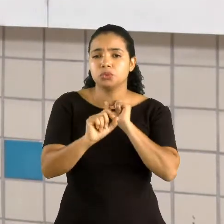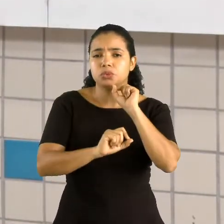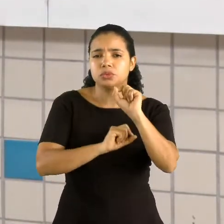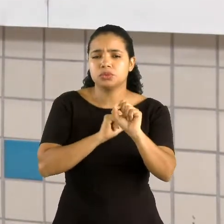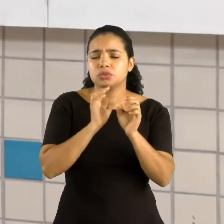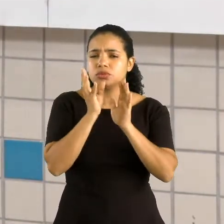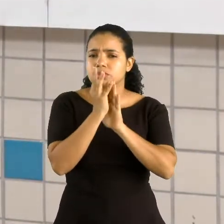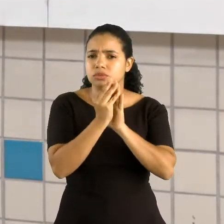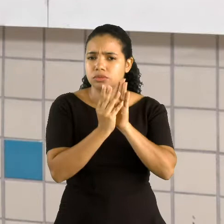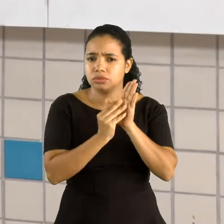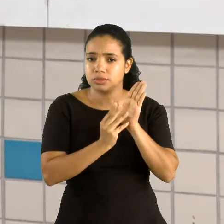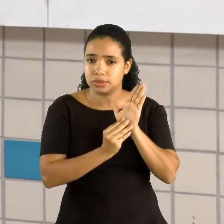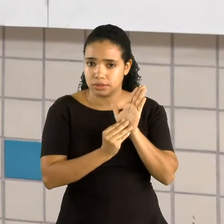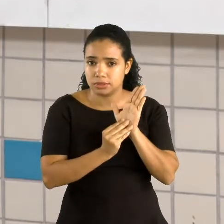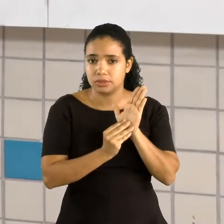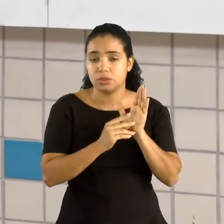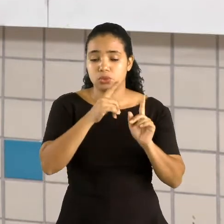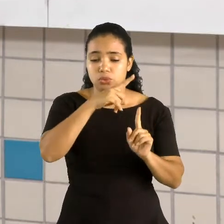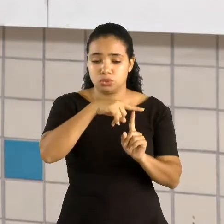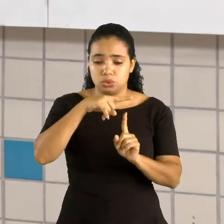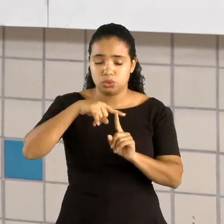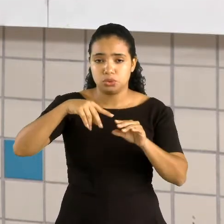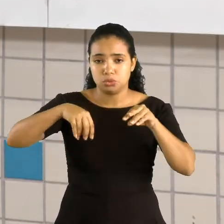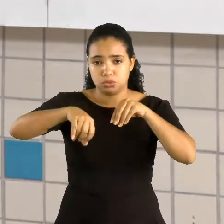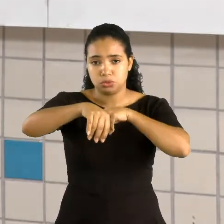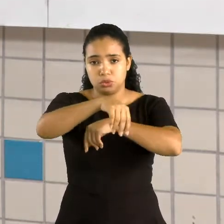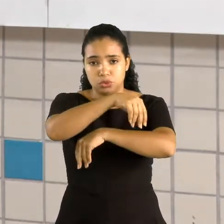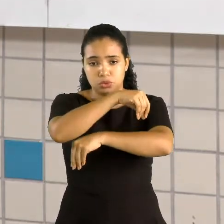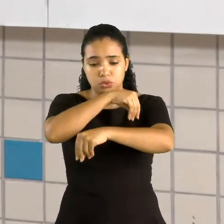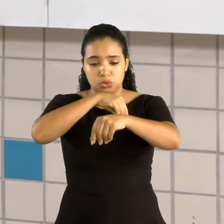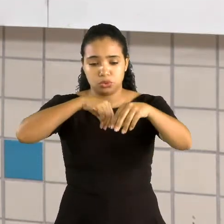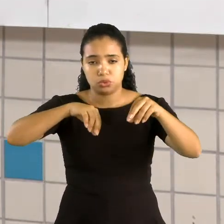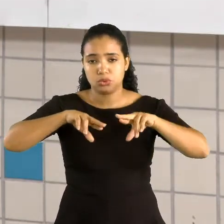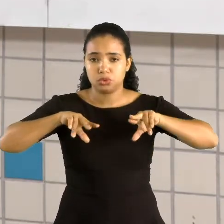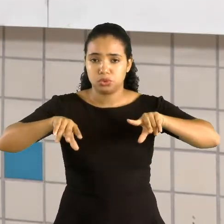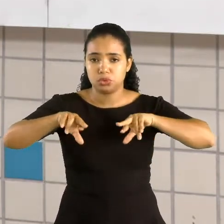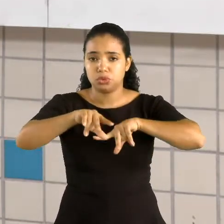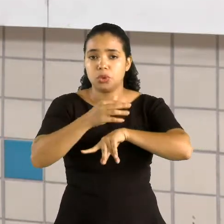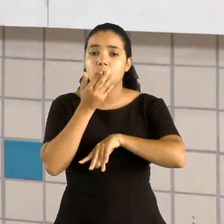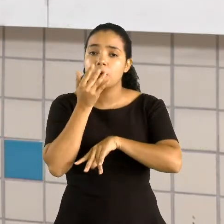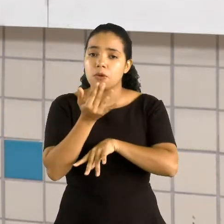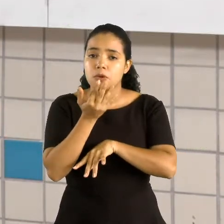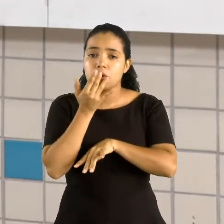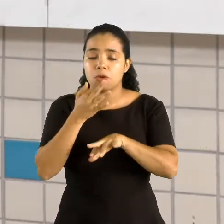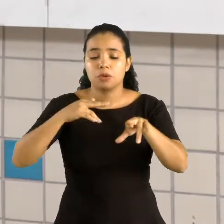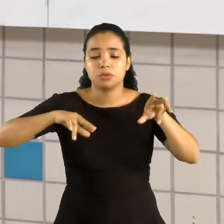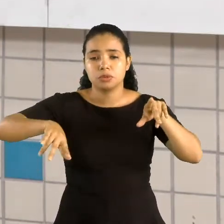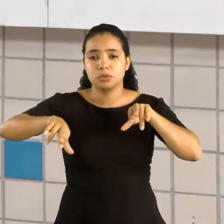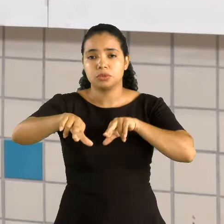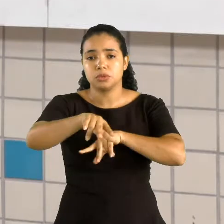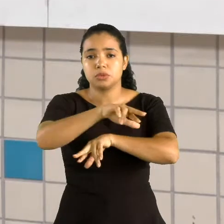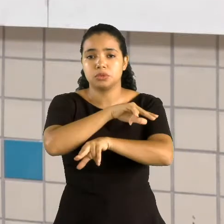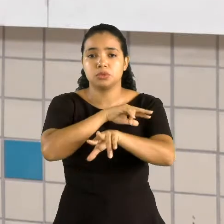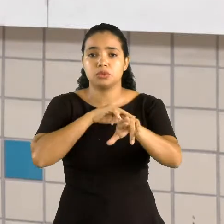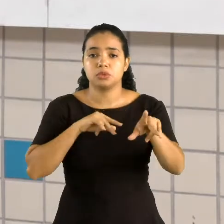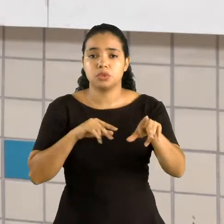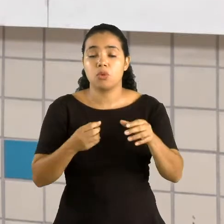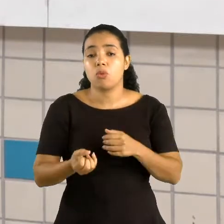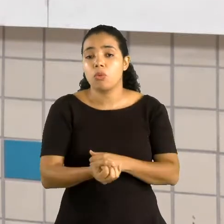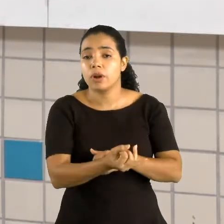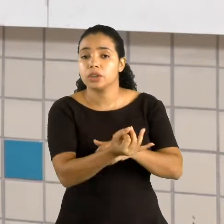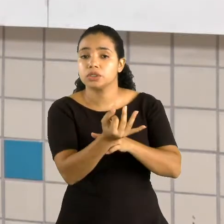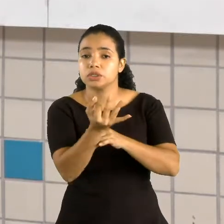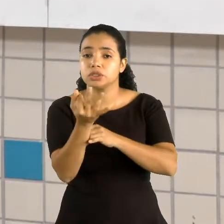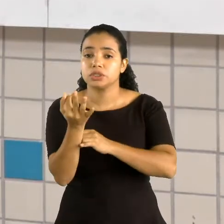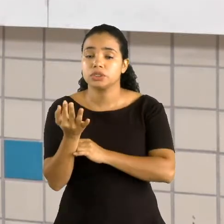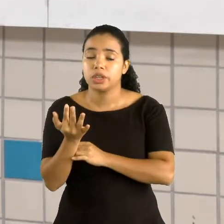vimos? Os tipos de solos diferentes, os tipos de coloração diferentes e a quantidade ou não